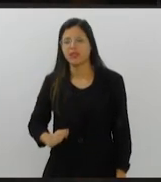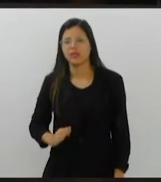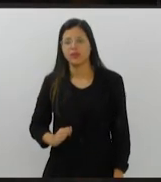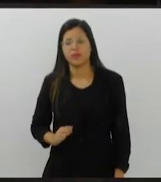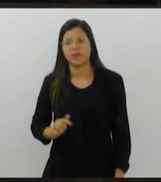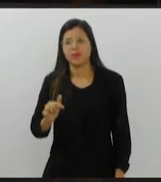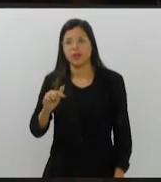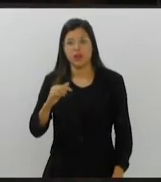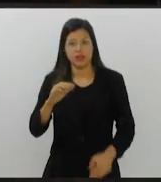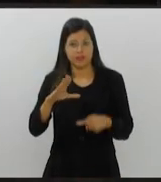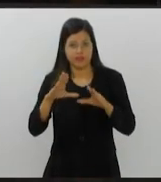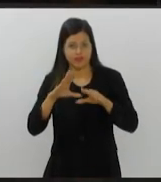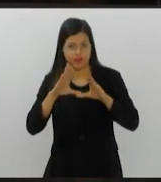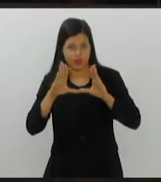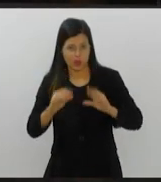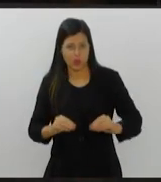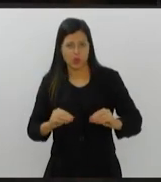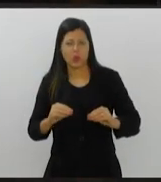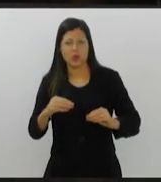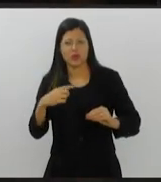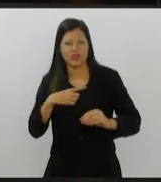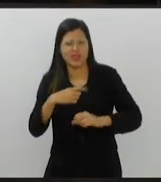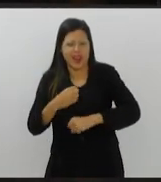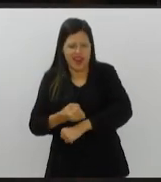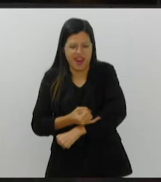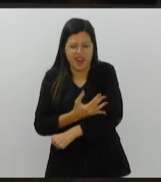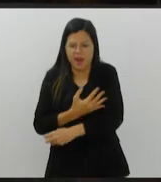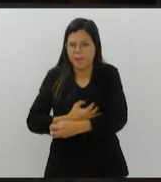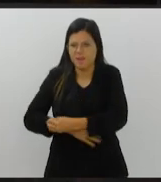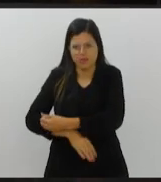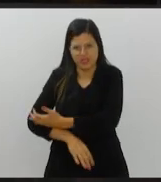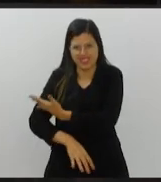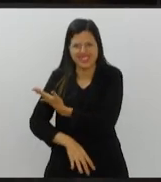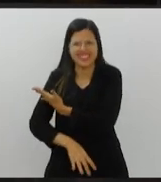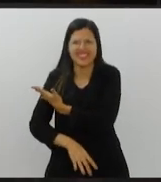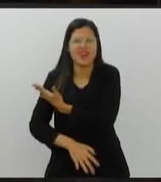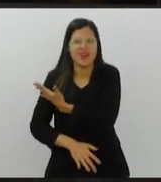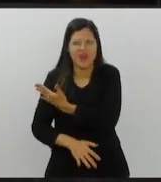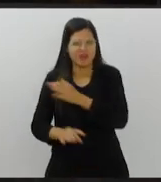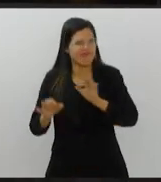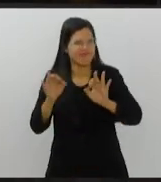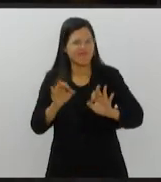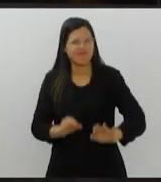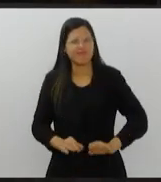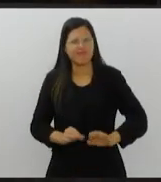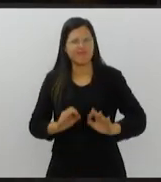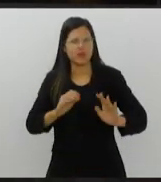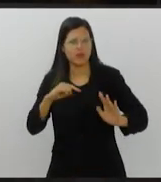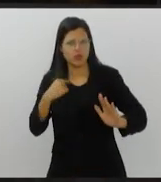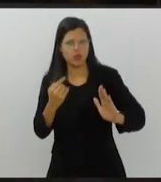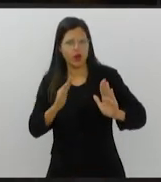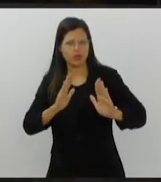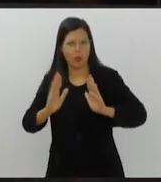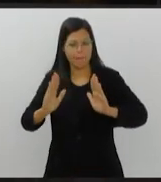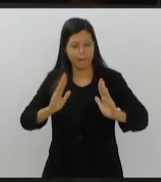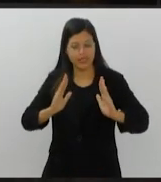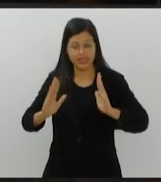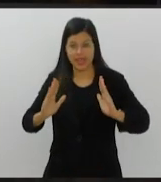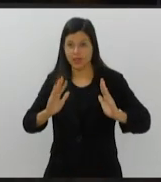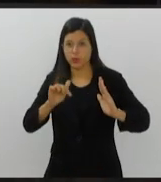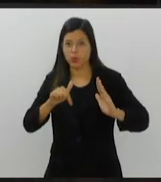promete ser repleta de emoção, disso eu não tenho dúvida. Por meio do nosso mandato, teremos a